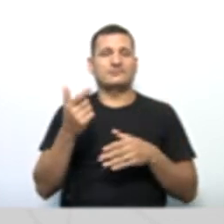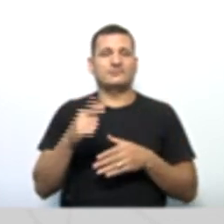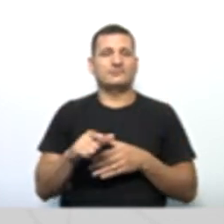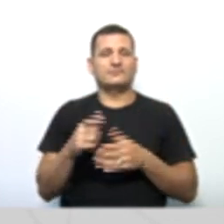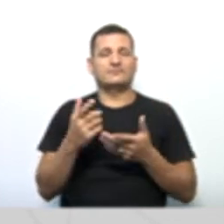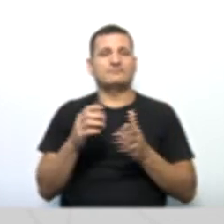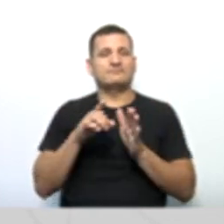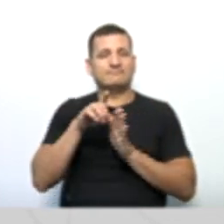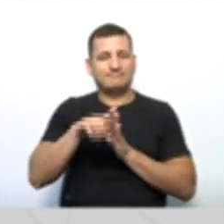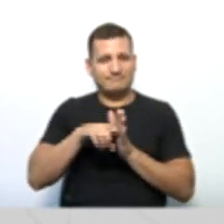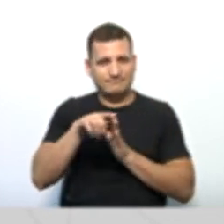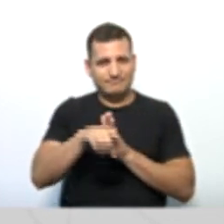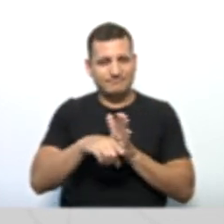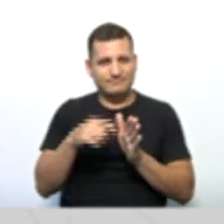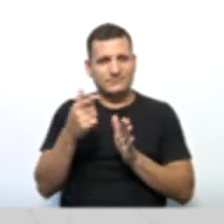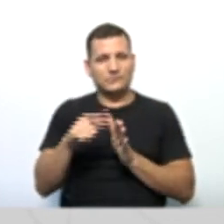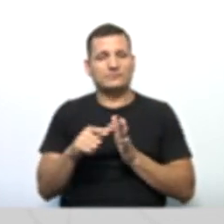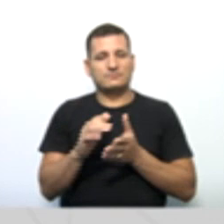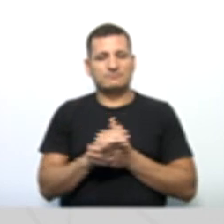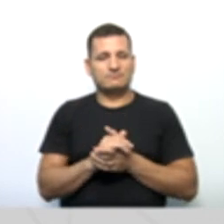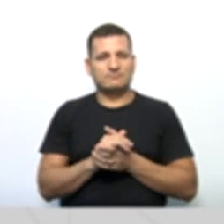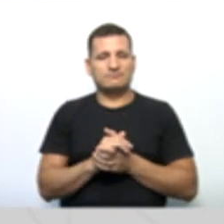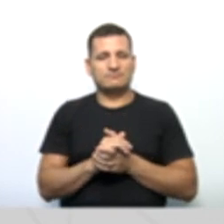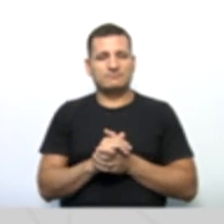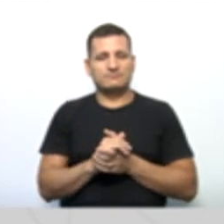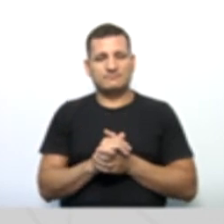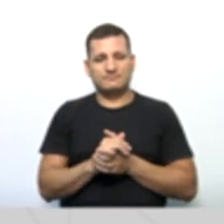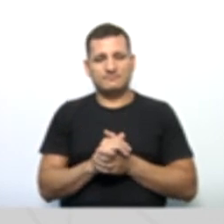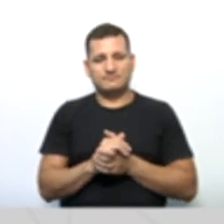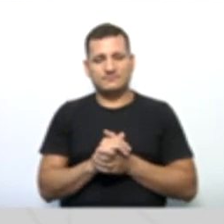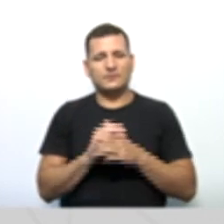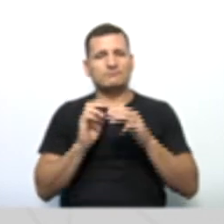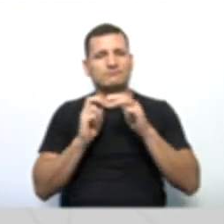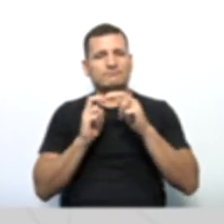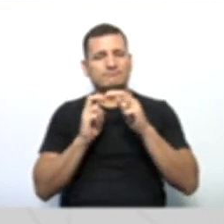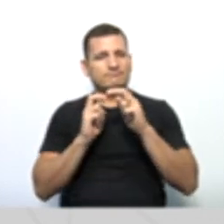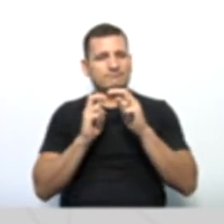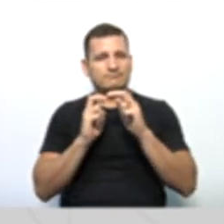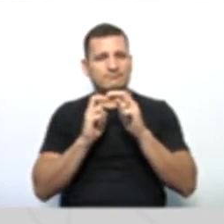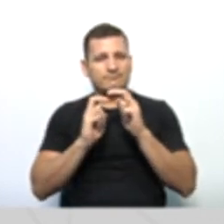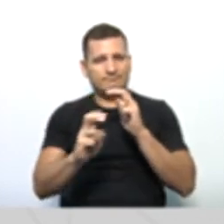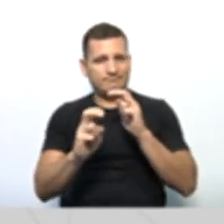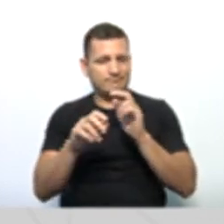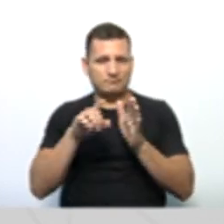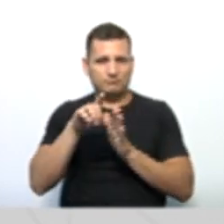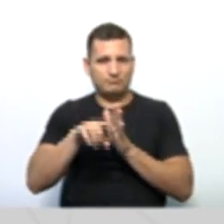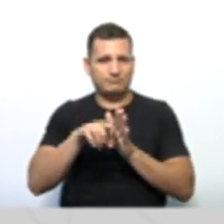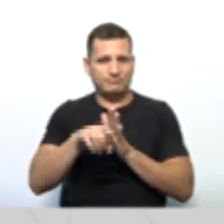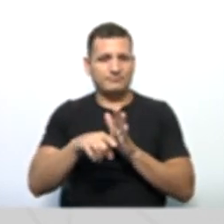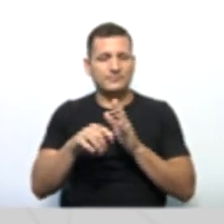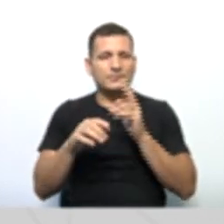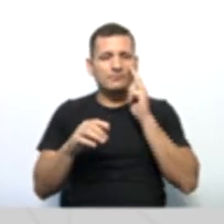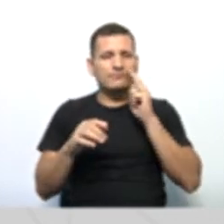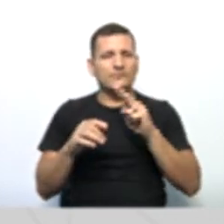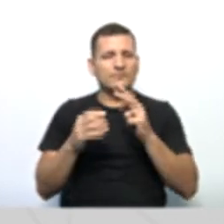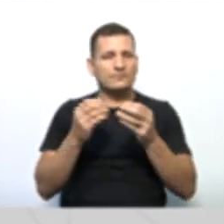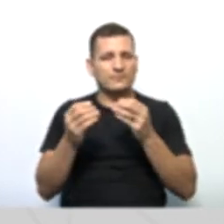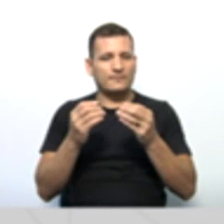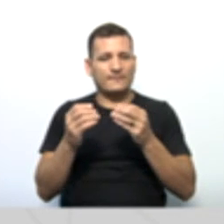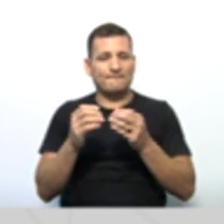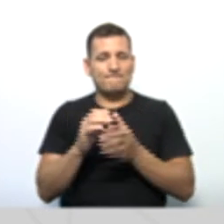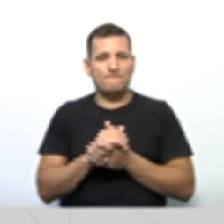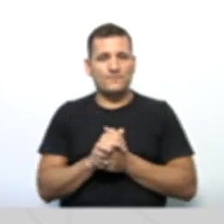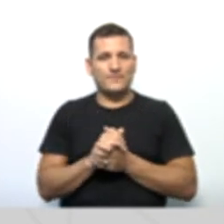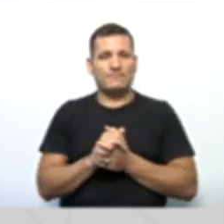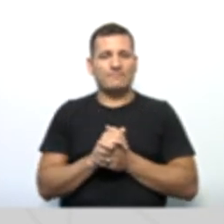nós conversamos ainda agora. Então, gente, como é que a gente vai olhar para essa situação agora a partir desses dois filósofos? O trem